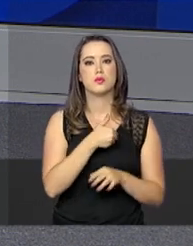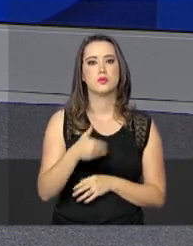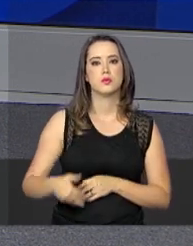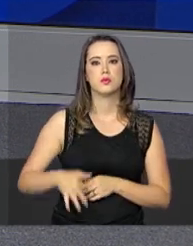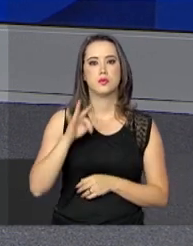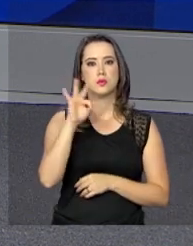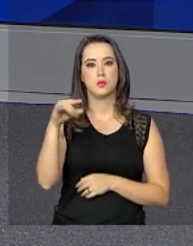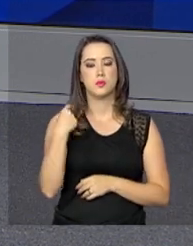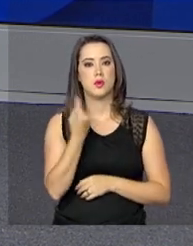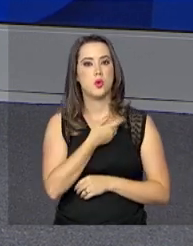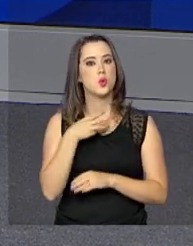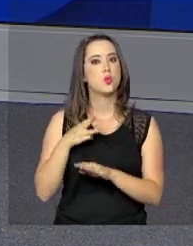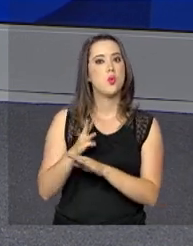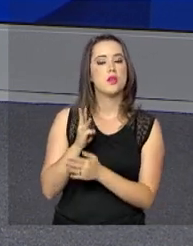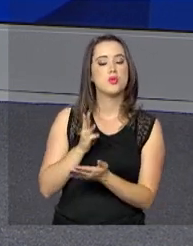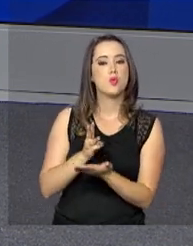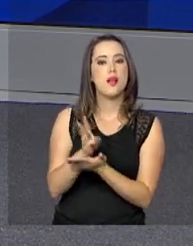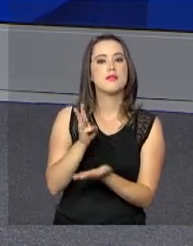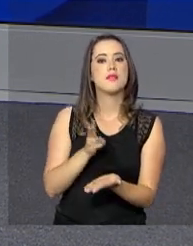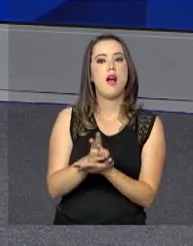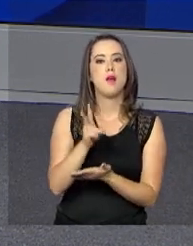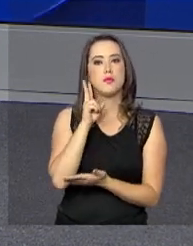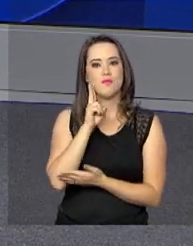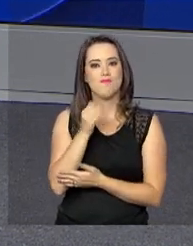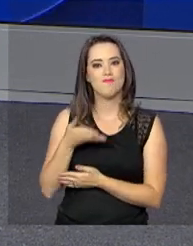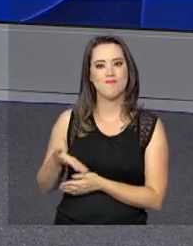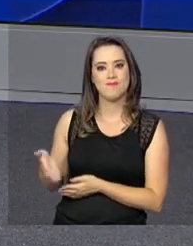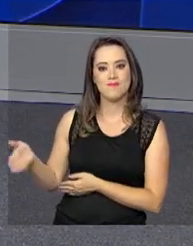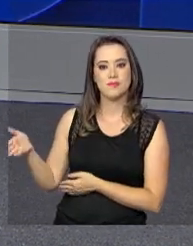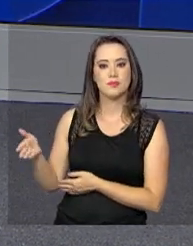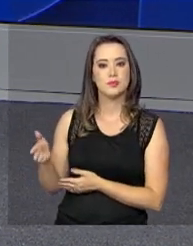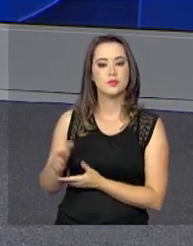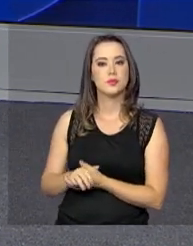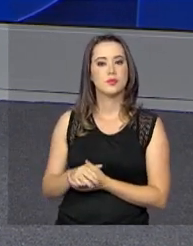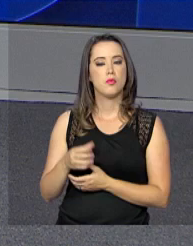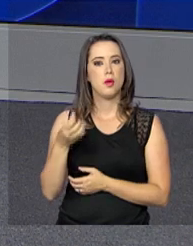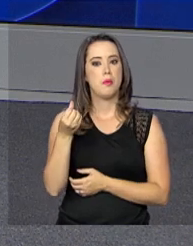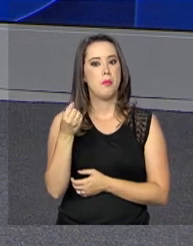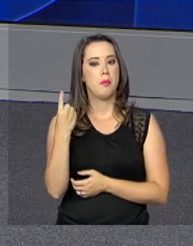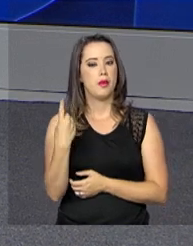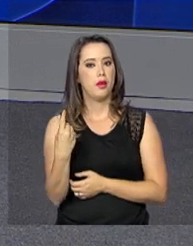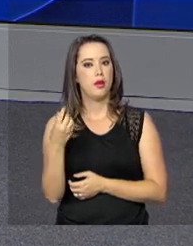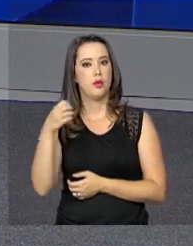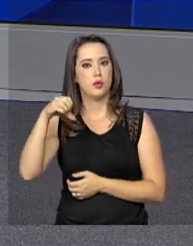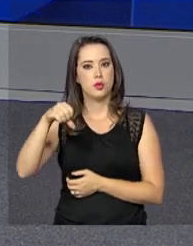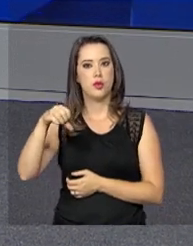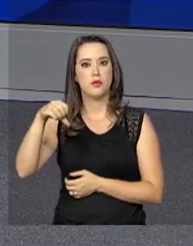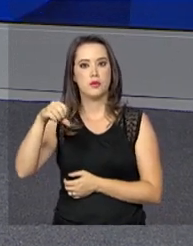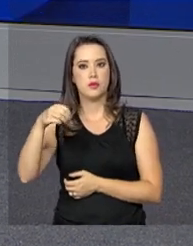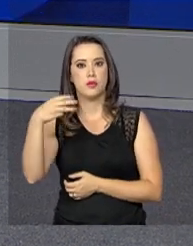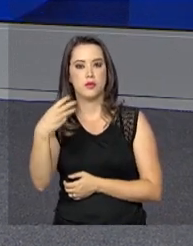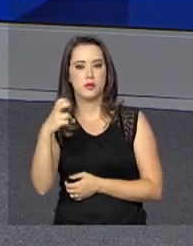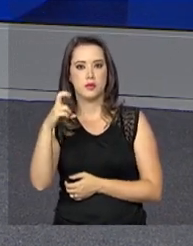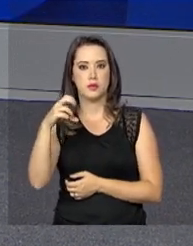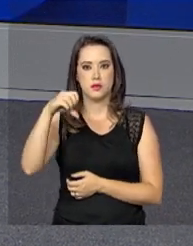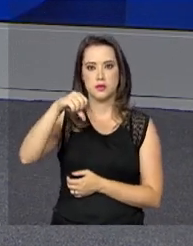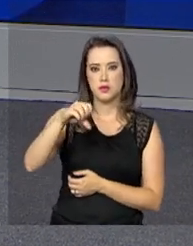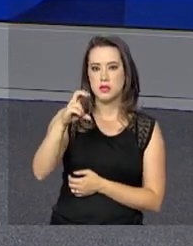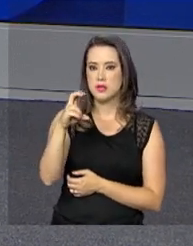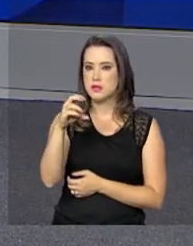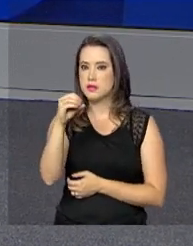do governo federal para o nosso a tap anote aí o número nem a 1993 59 5